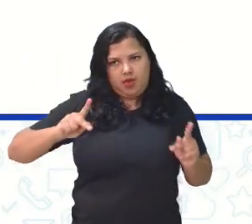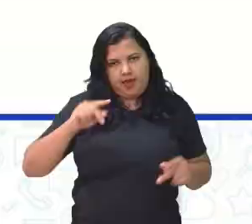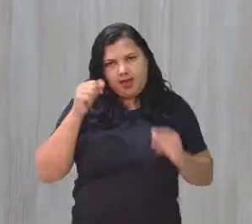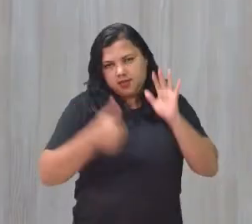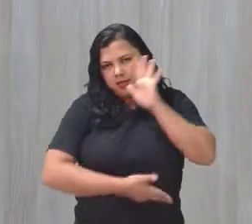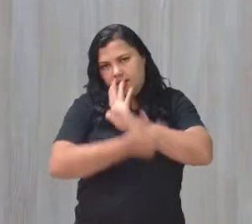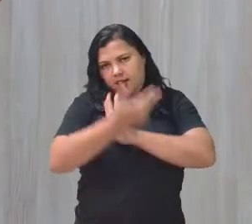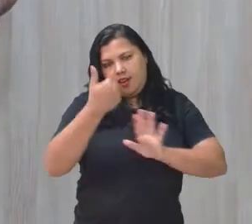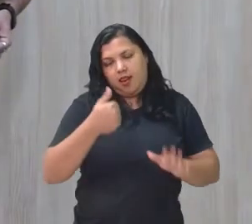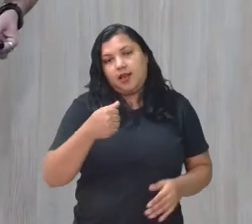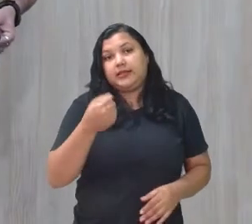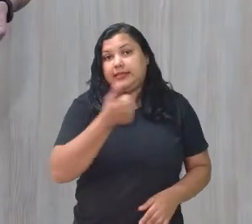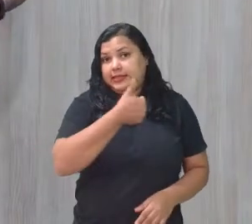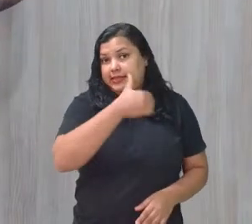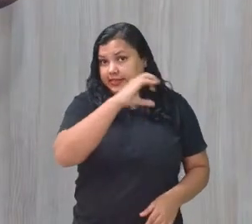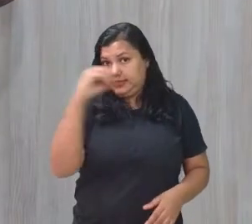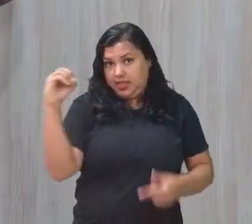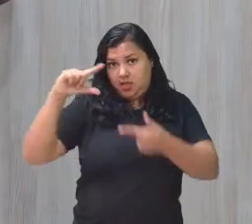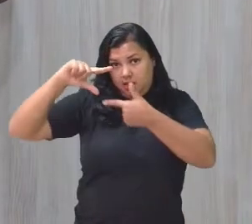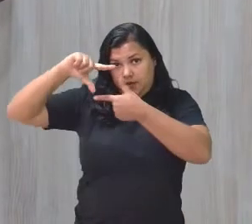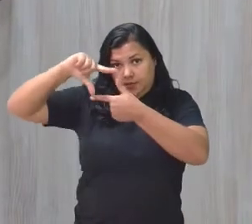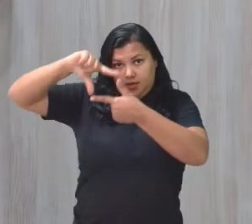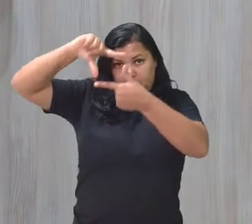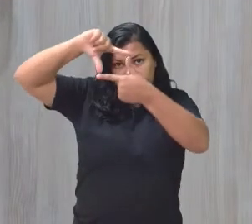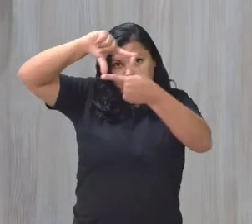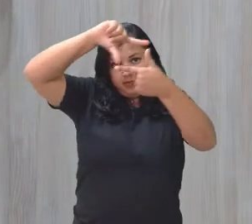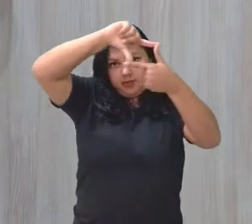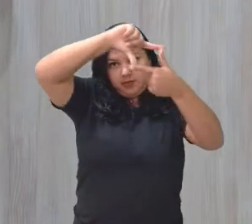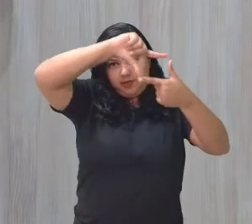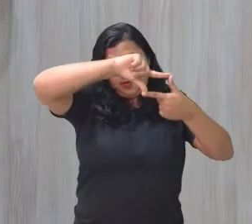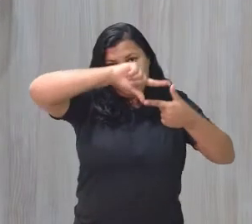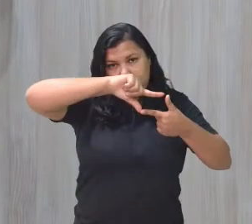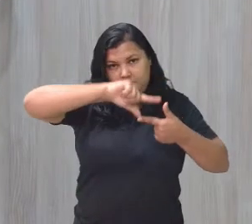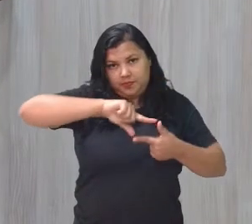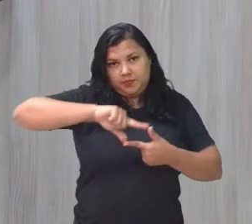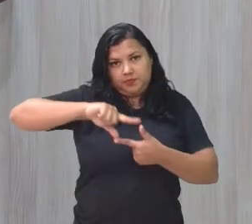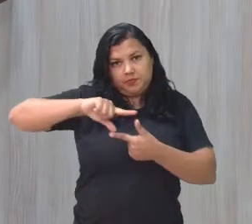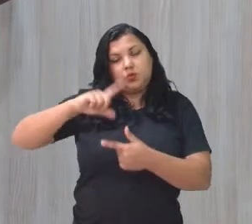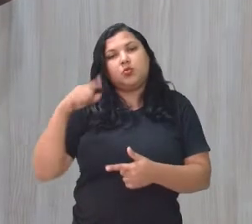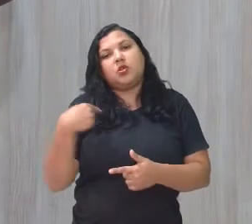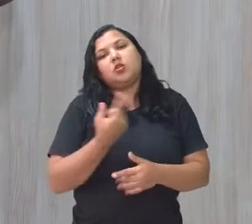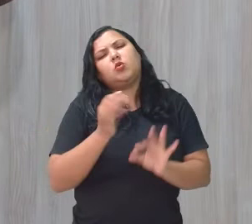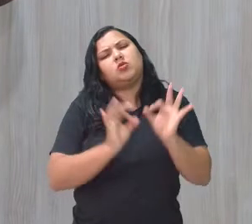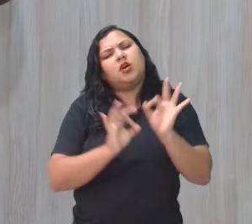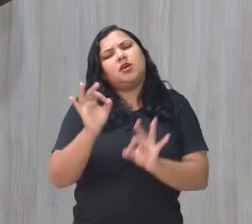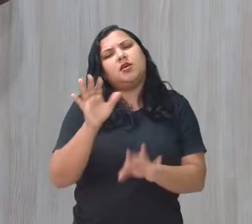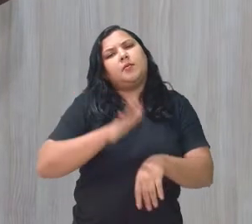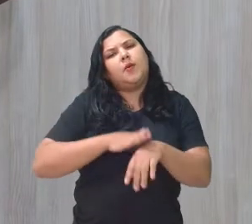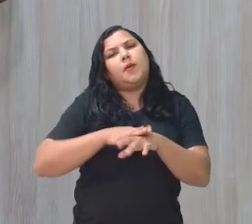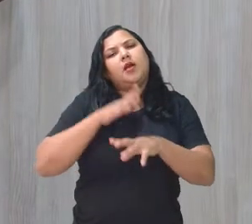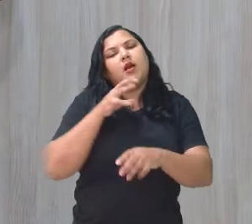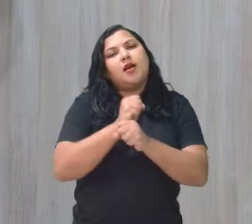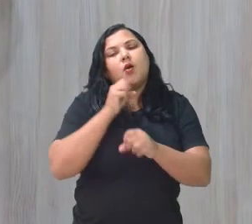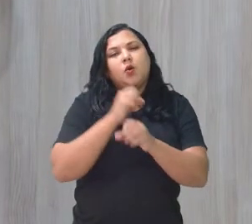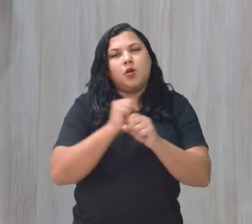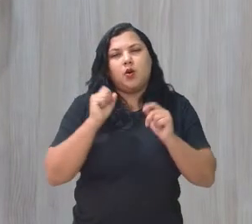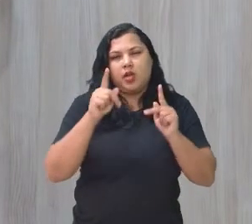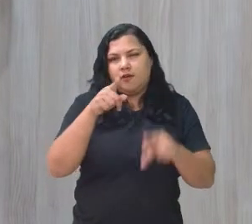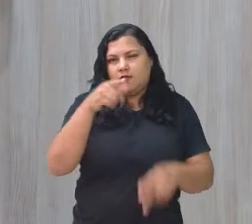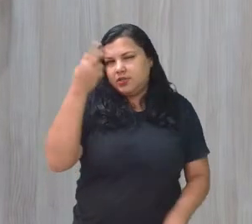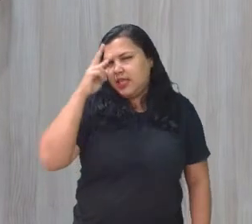que tem aqui, ele está dividido em 100 partes iguais. E é o que a gente faz na hora que vai calcular a porcentagem. Lembra